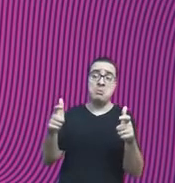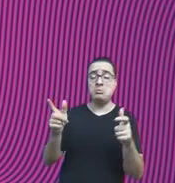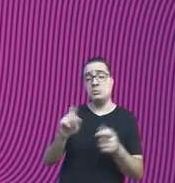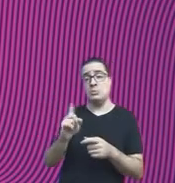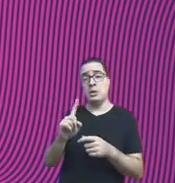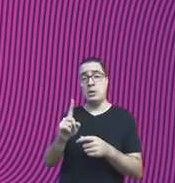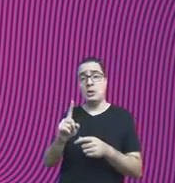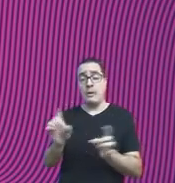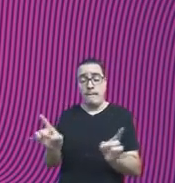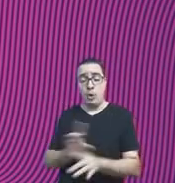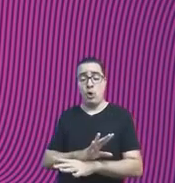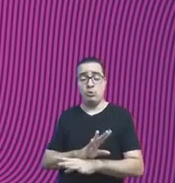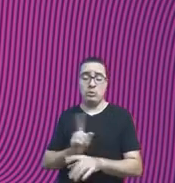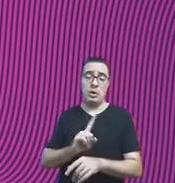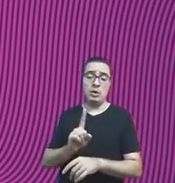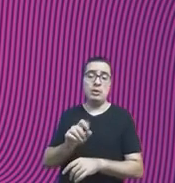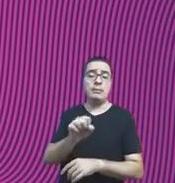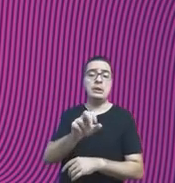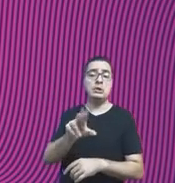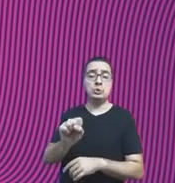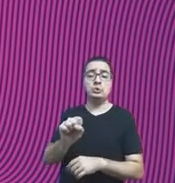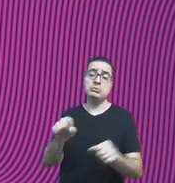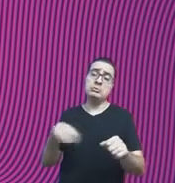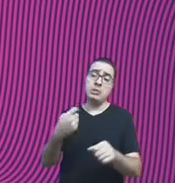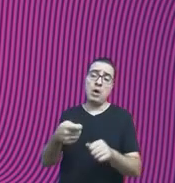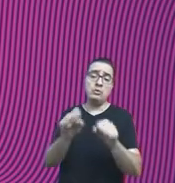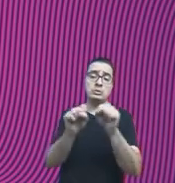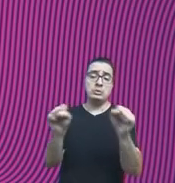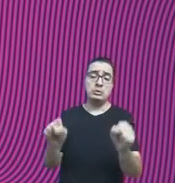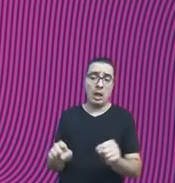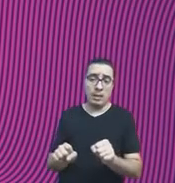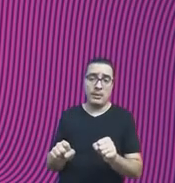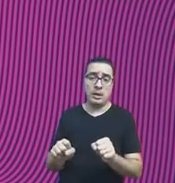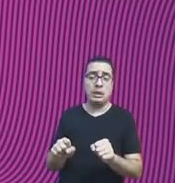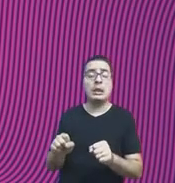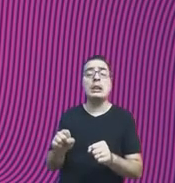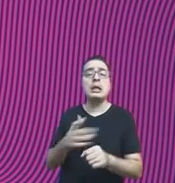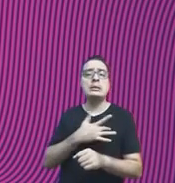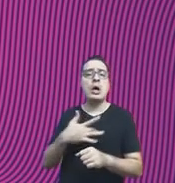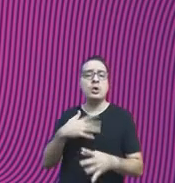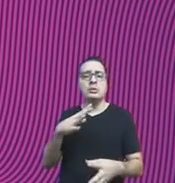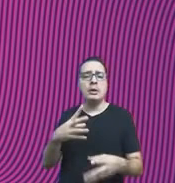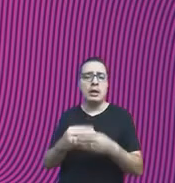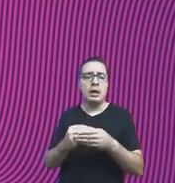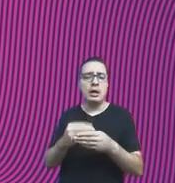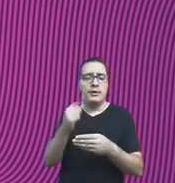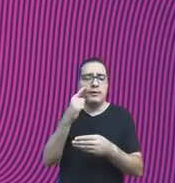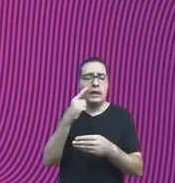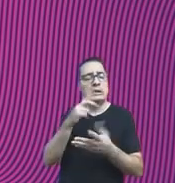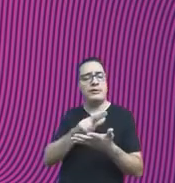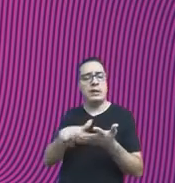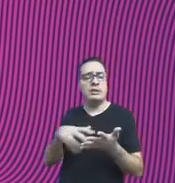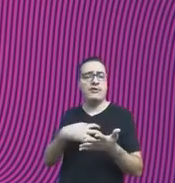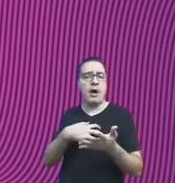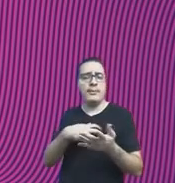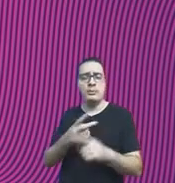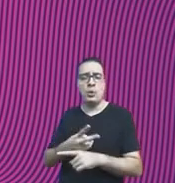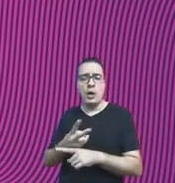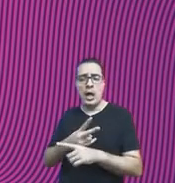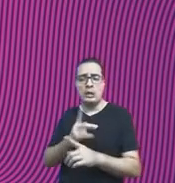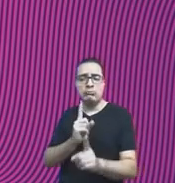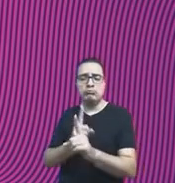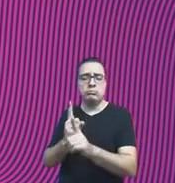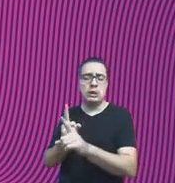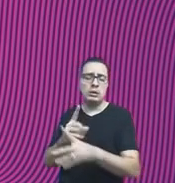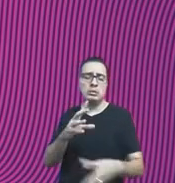está desenhado como sistema. Na saúde suplementar, eu vejo várias formas de procurar e atingir esses sistemas, que